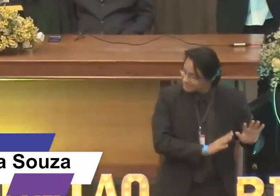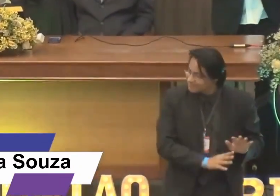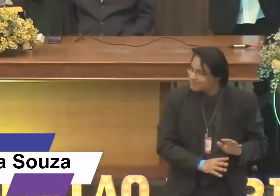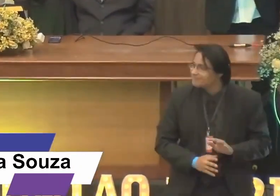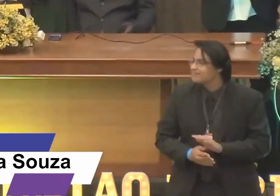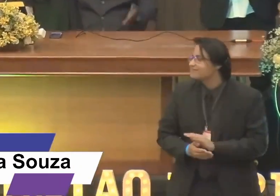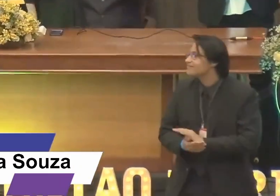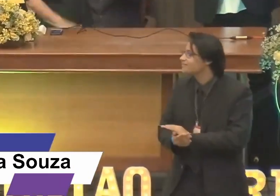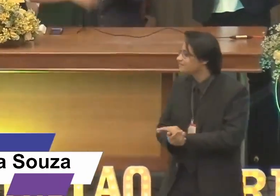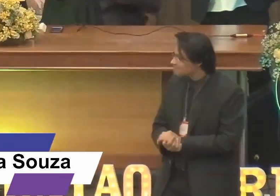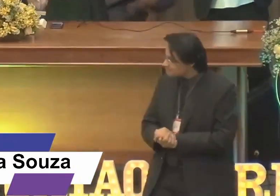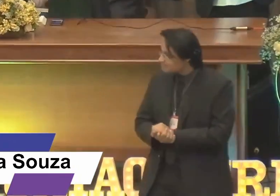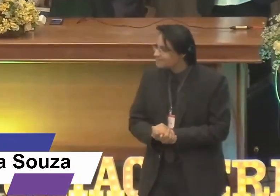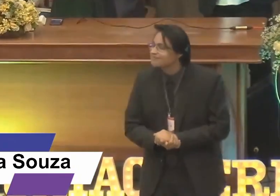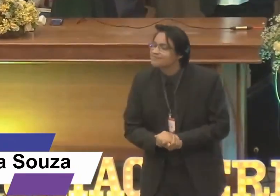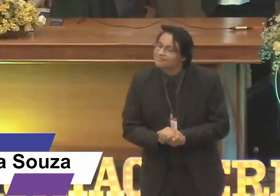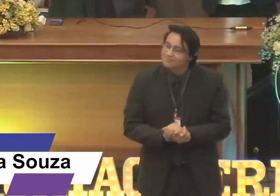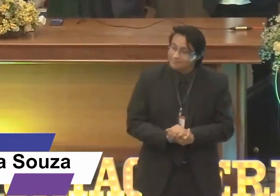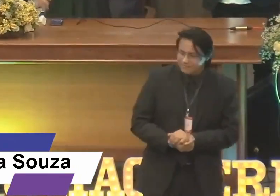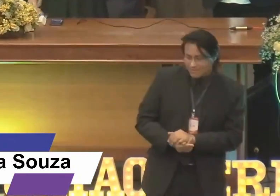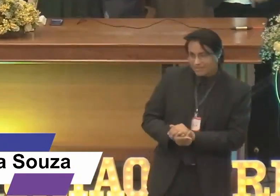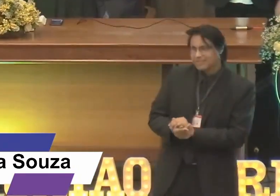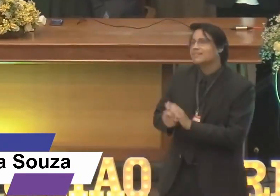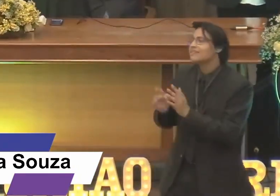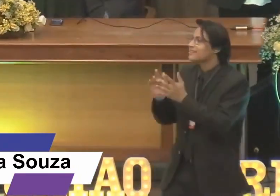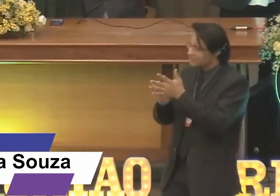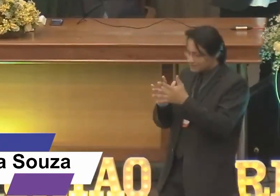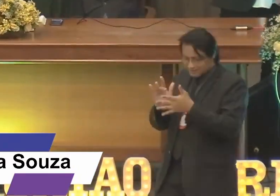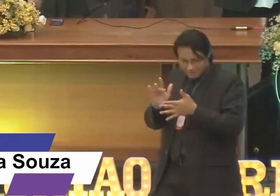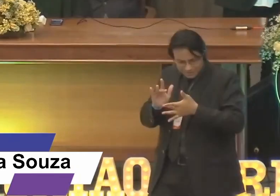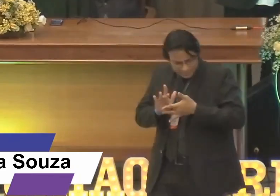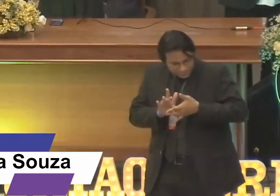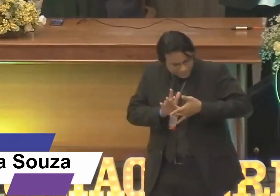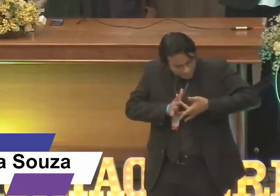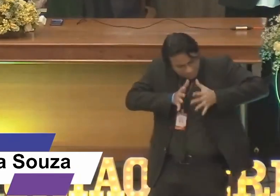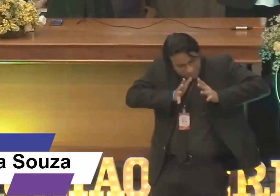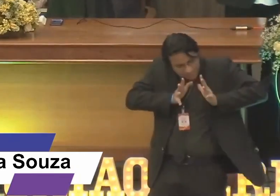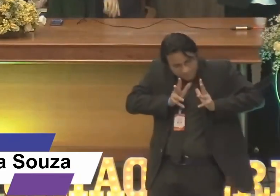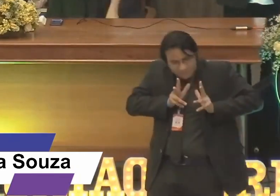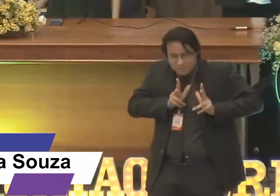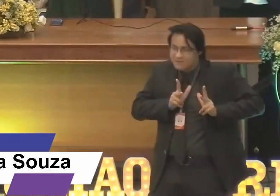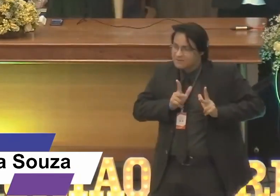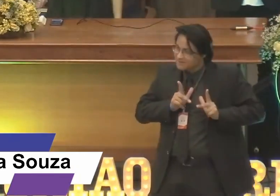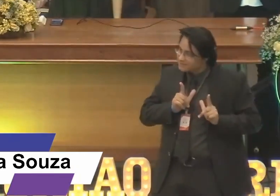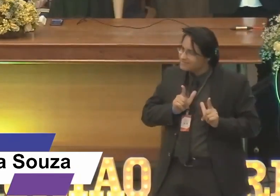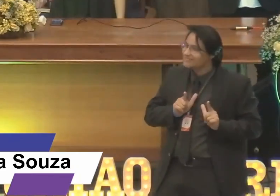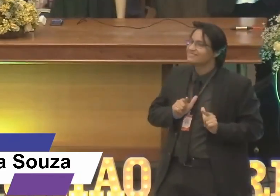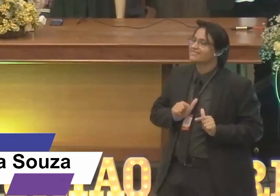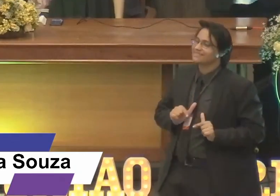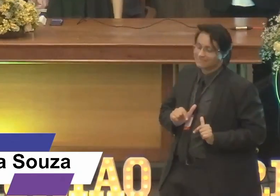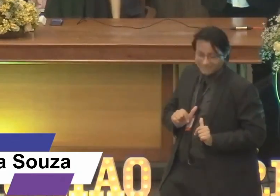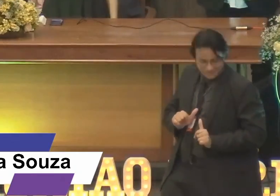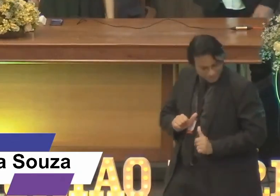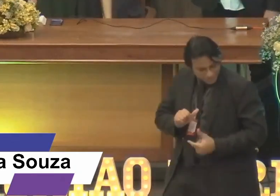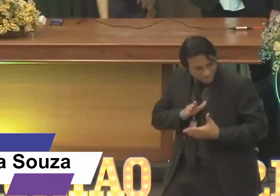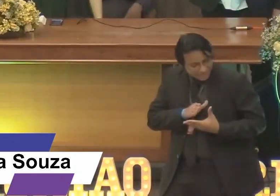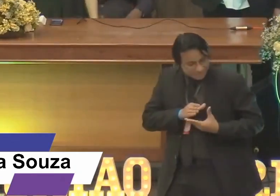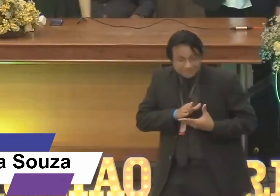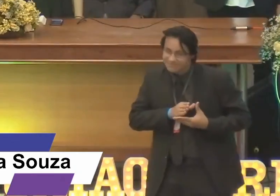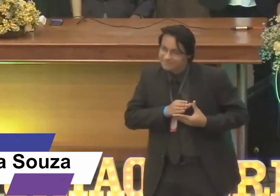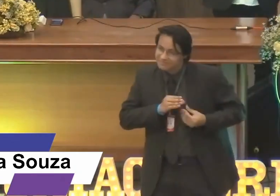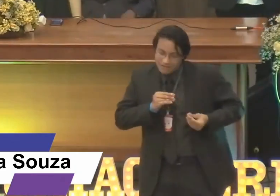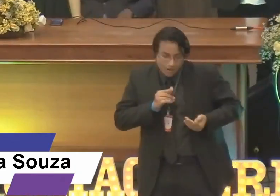amargura. Limpa, Jesus, vai! Limpa, Jesus, deixe a minha alma